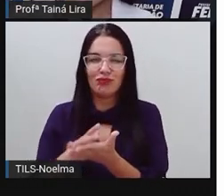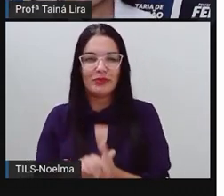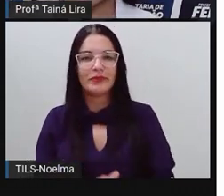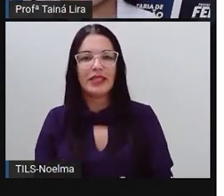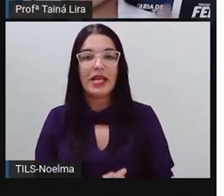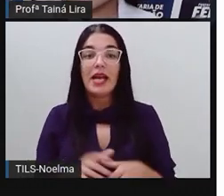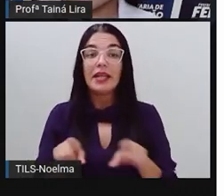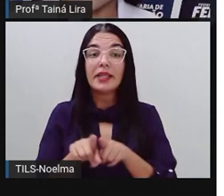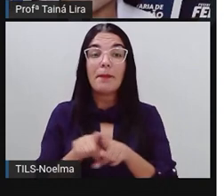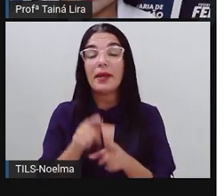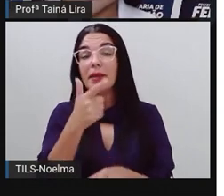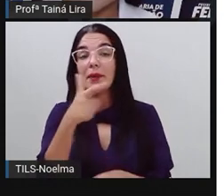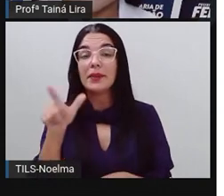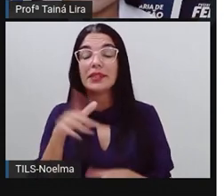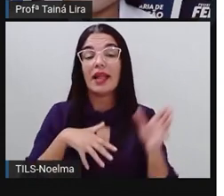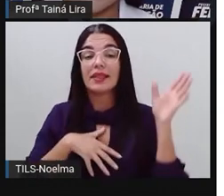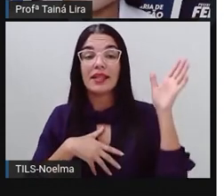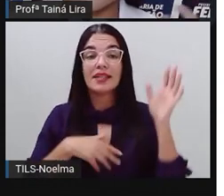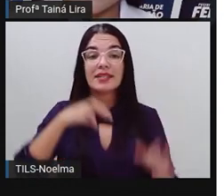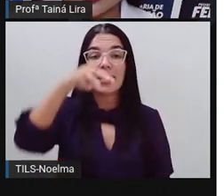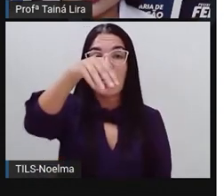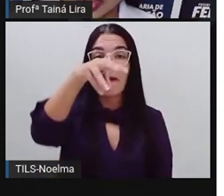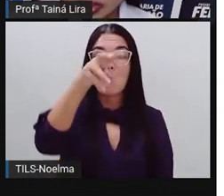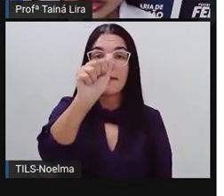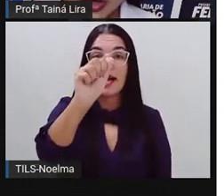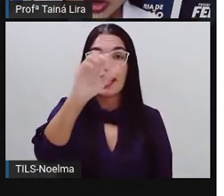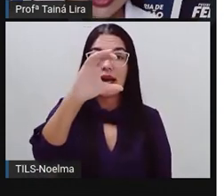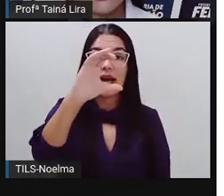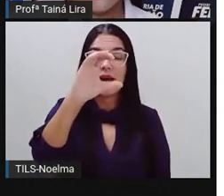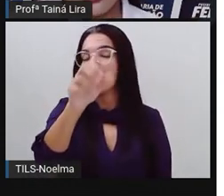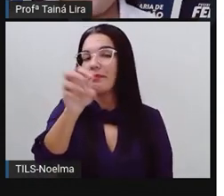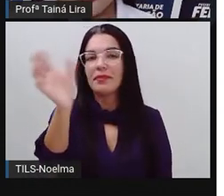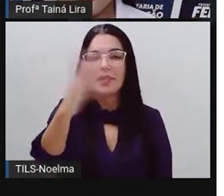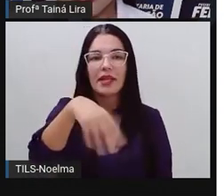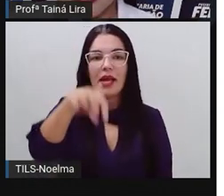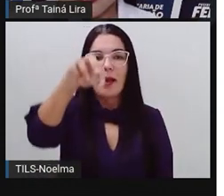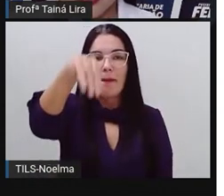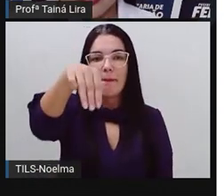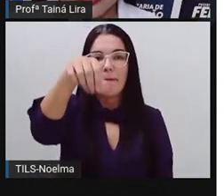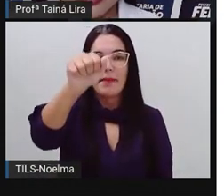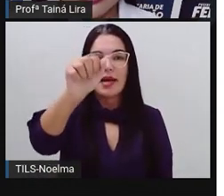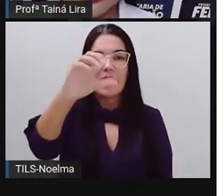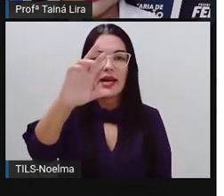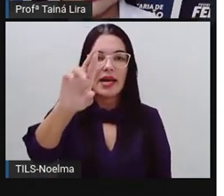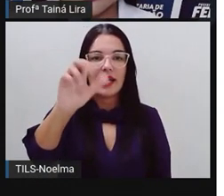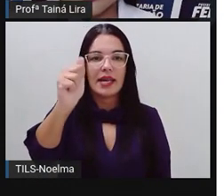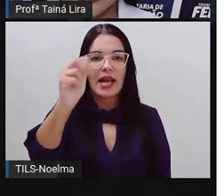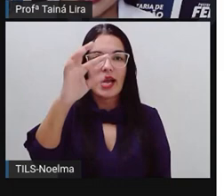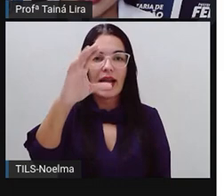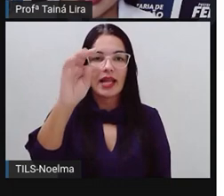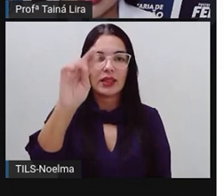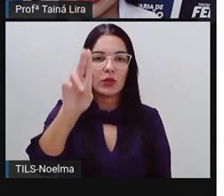africana e o Maracatu que também é uma dança de origem africana certo